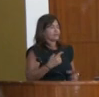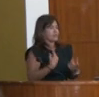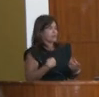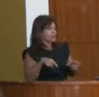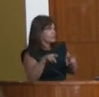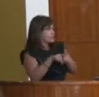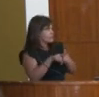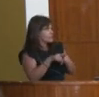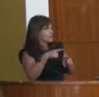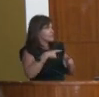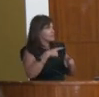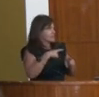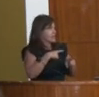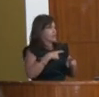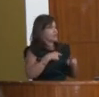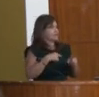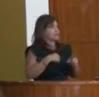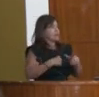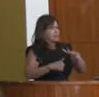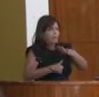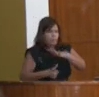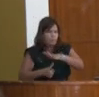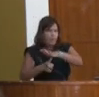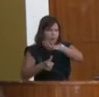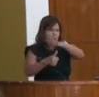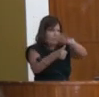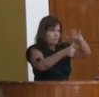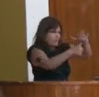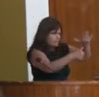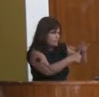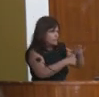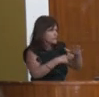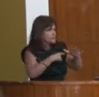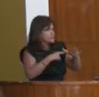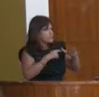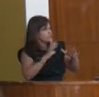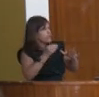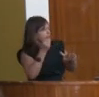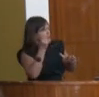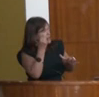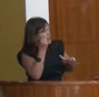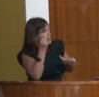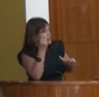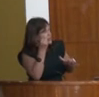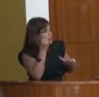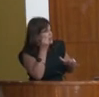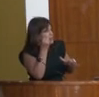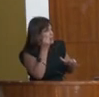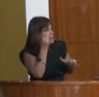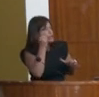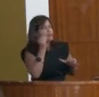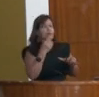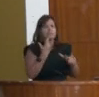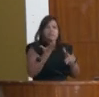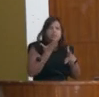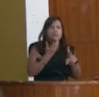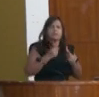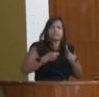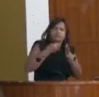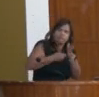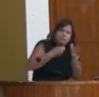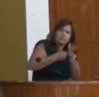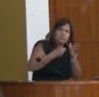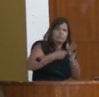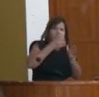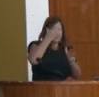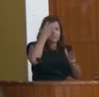em vários fóruns, em várias instâncias, e tentando buscar, né, a empregabilidade da pessoa com